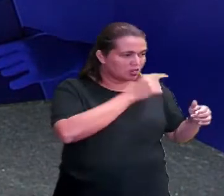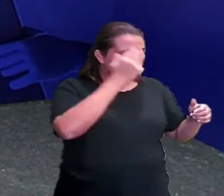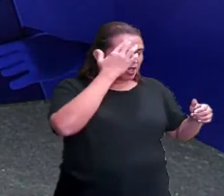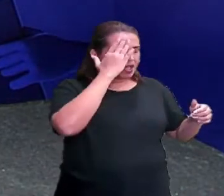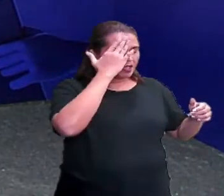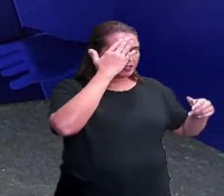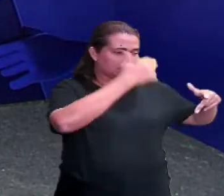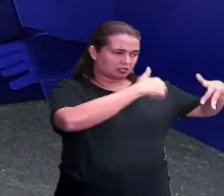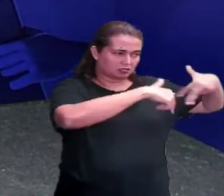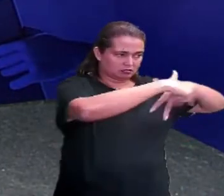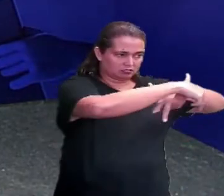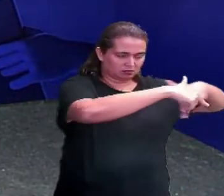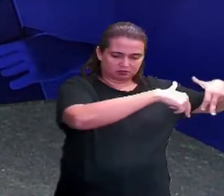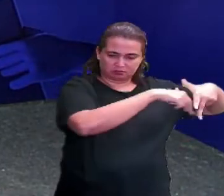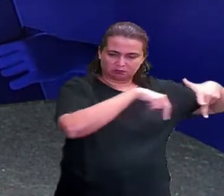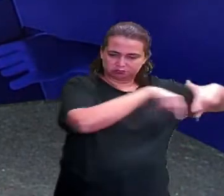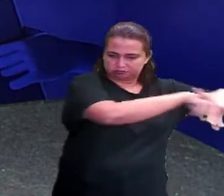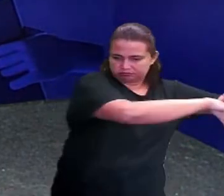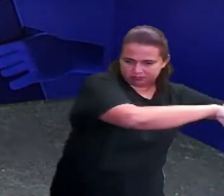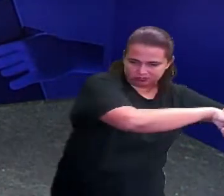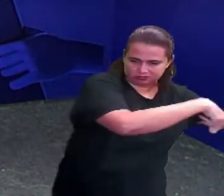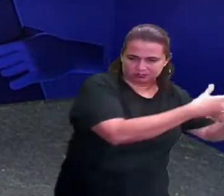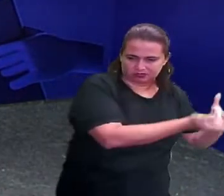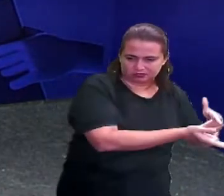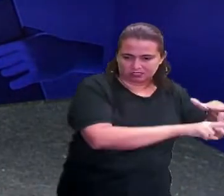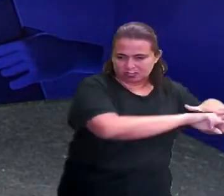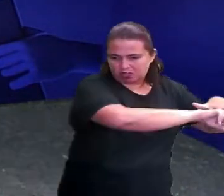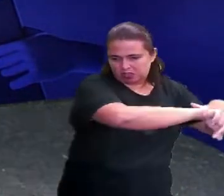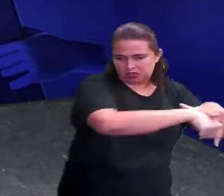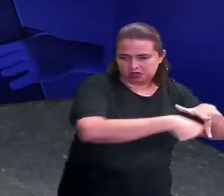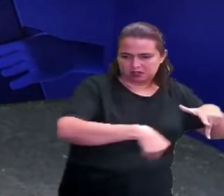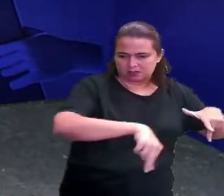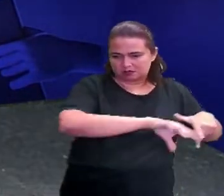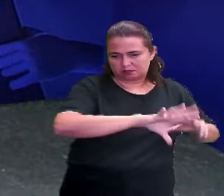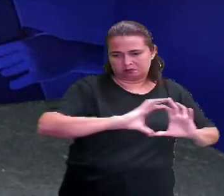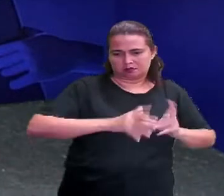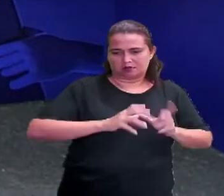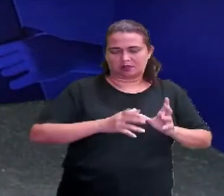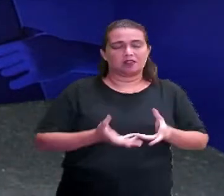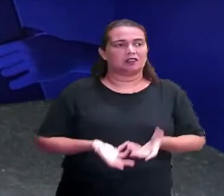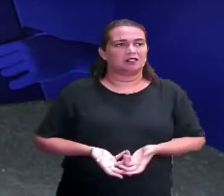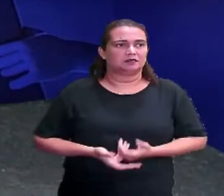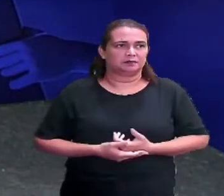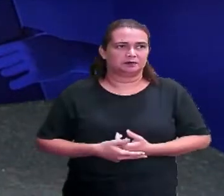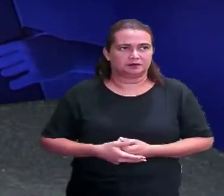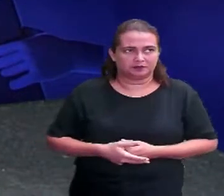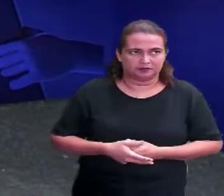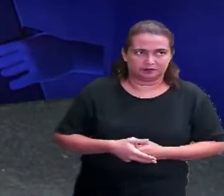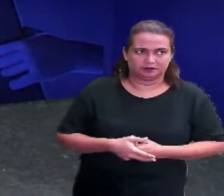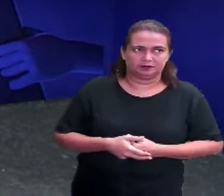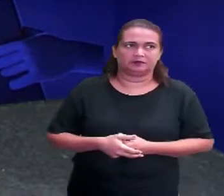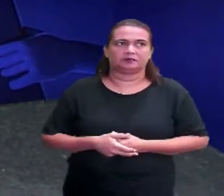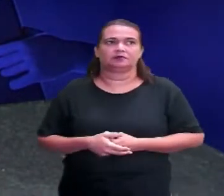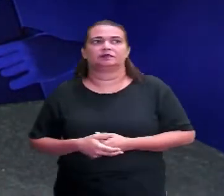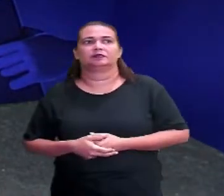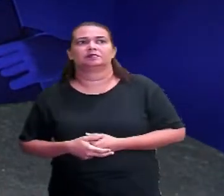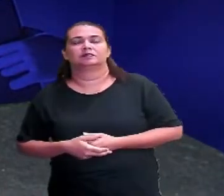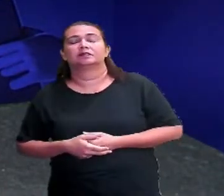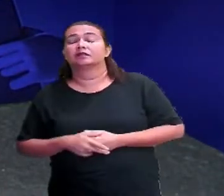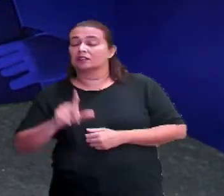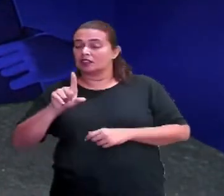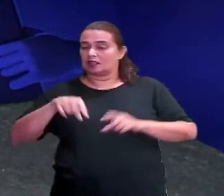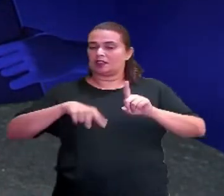jogada brusca, né? Uma maneira de você roubar, subtrair a bola, ok? Então é uma